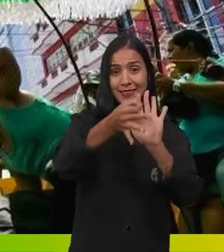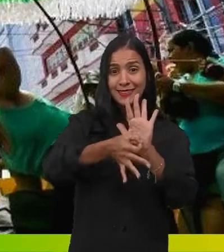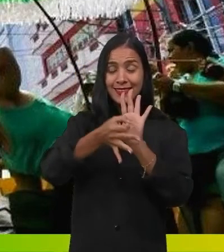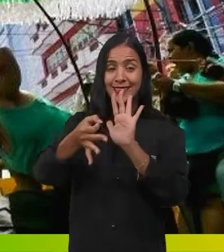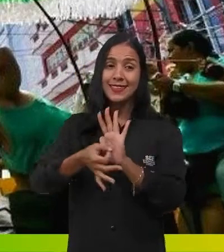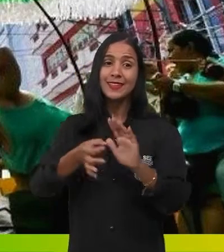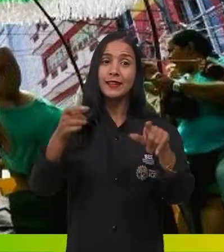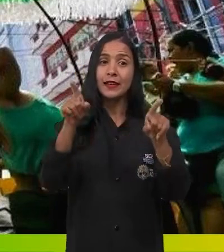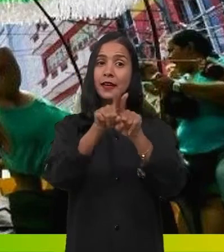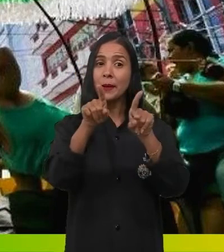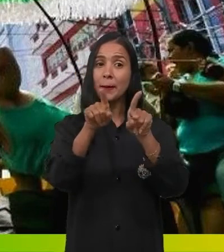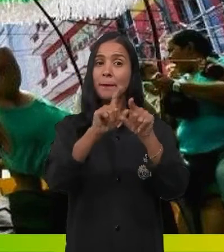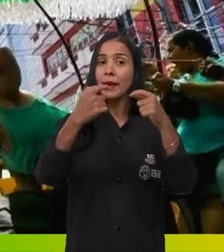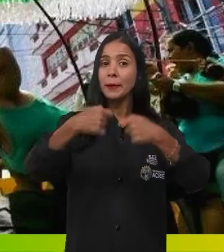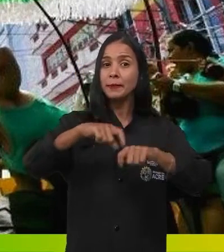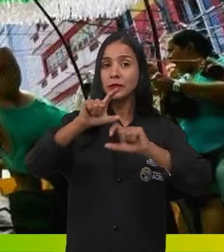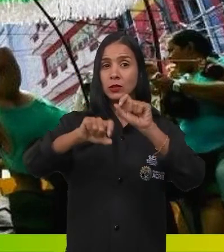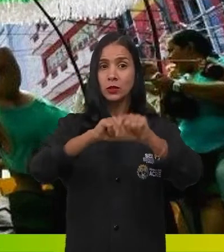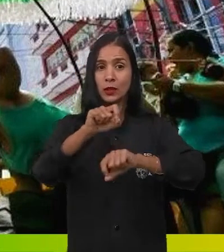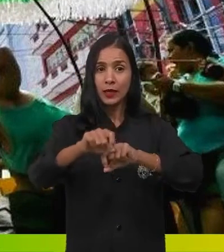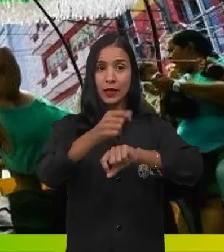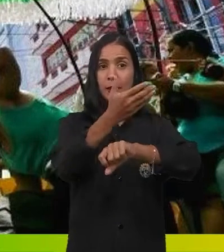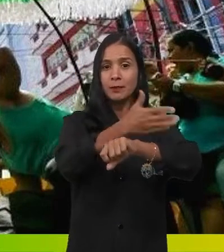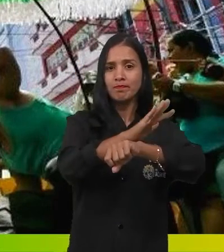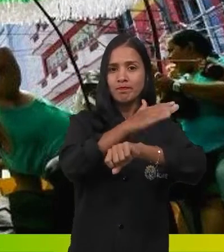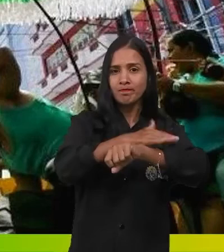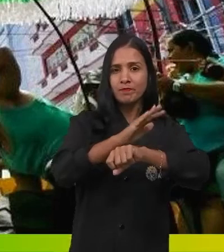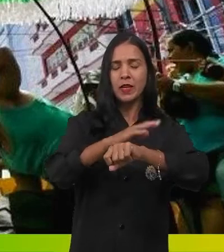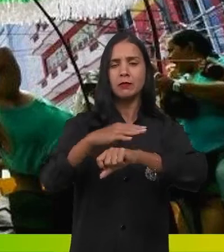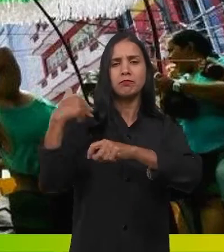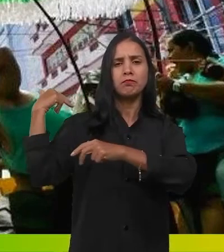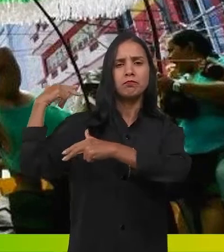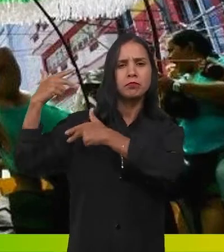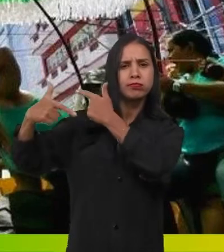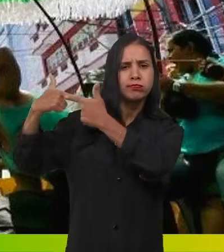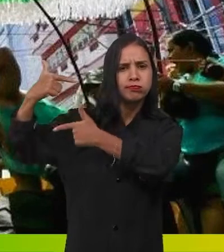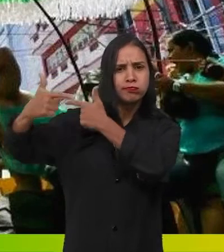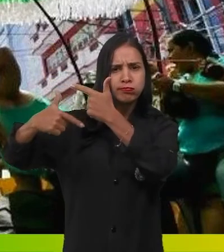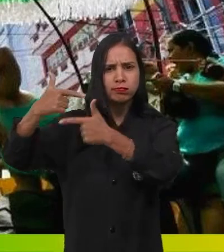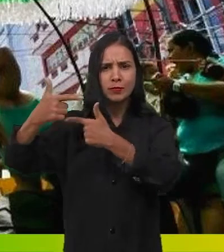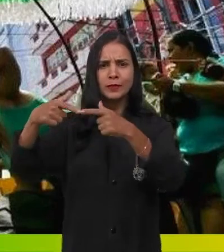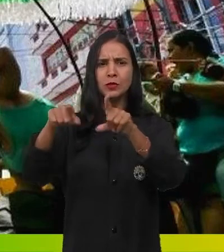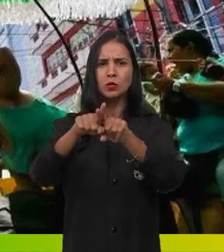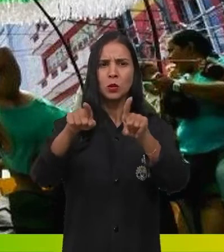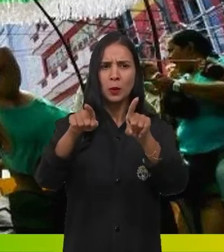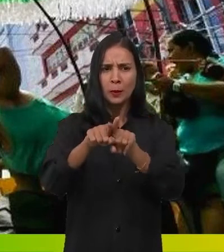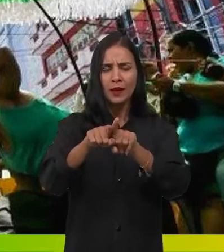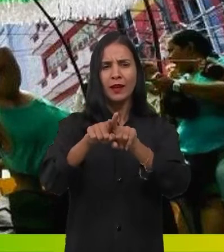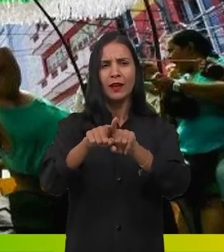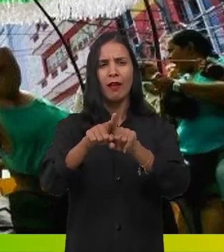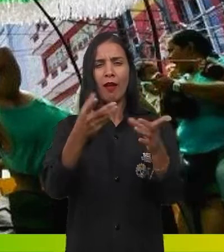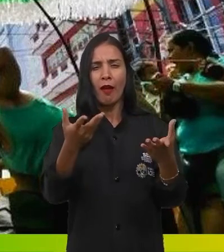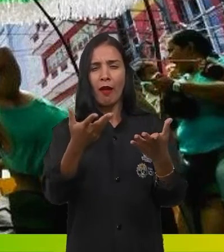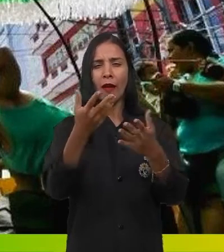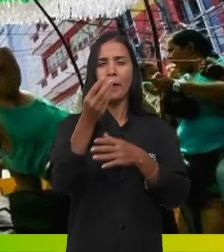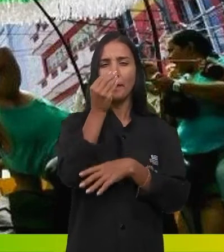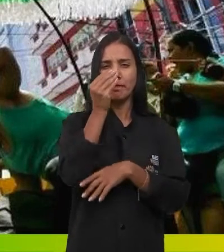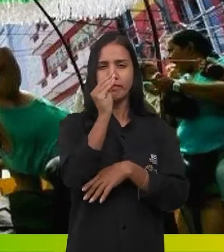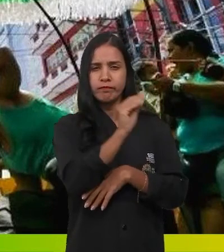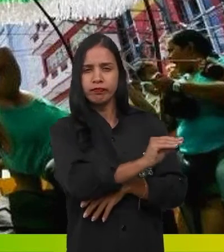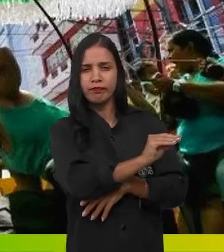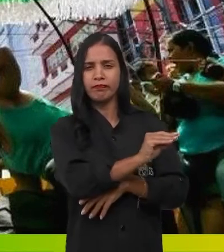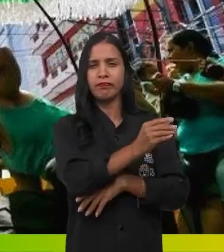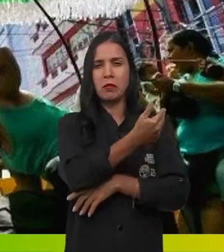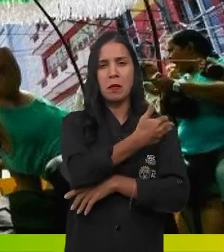práticas exige reconhecer os processos históricos de criminalização e estigmatização, mas também